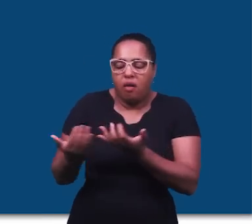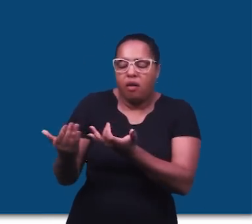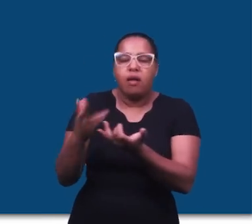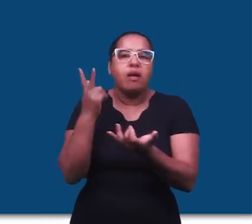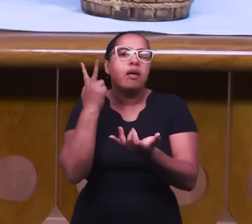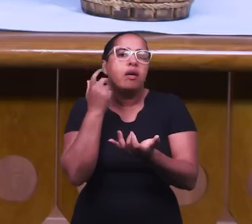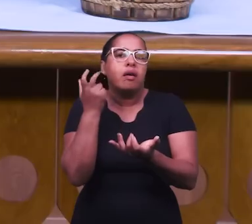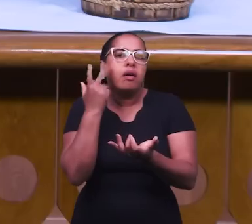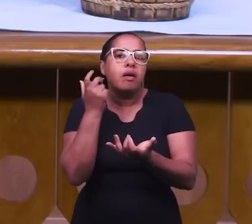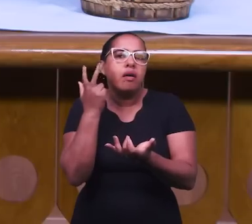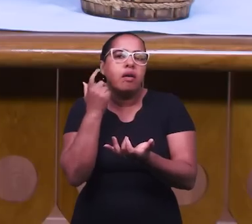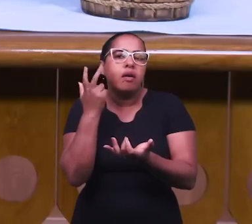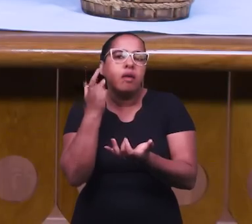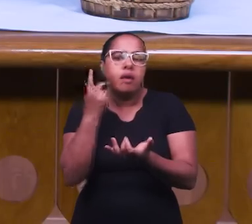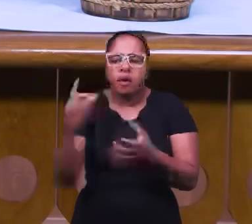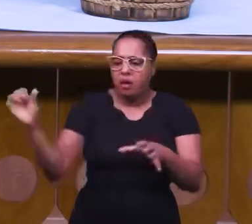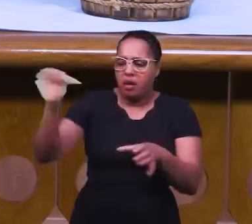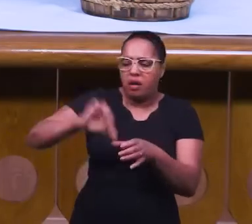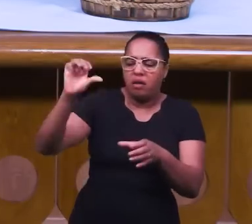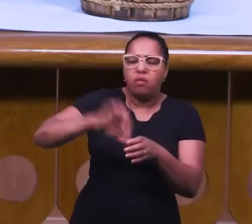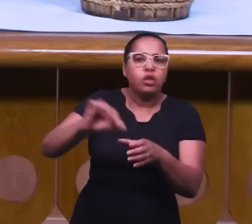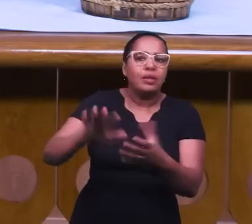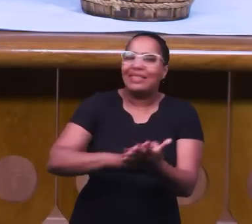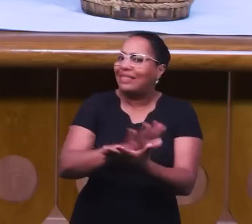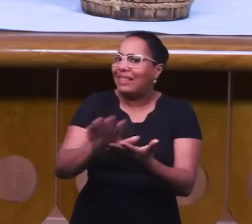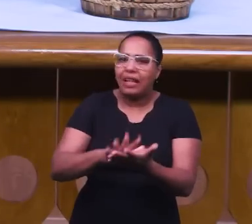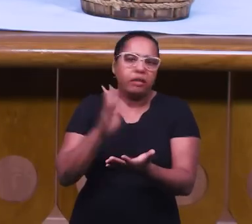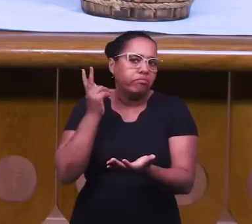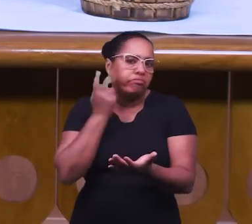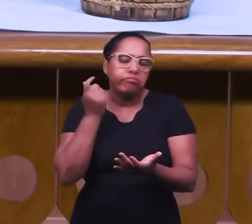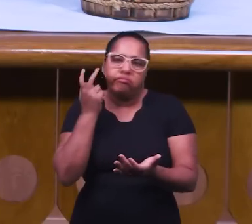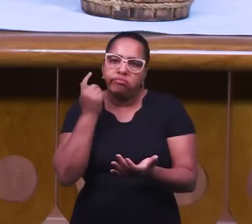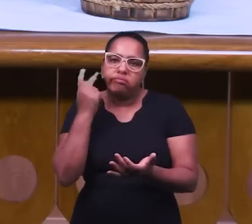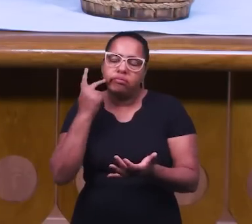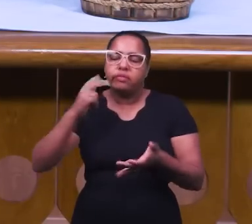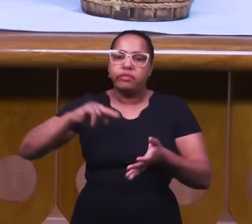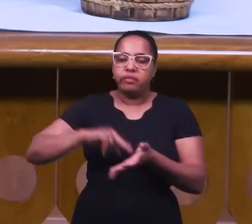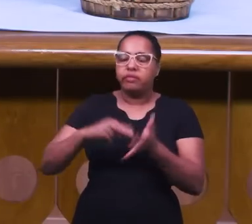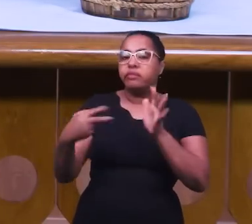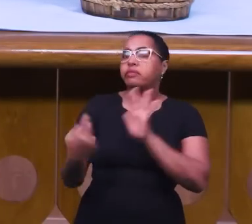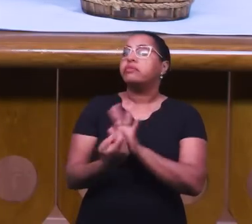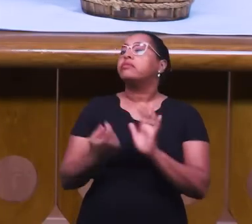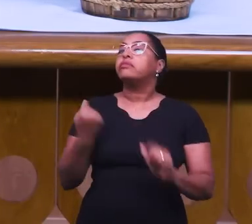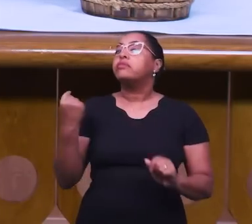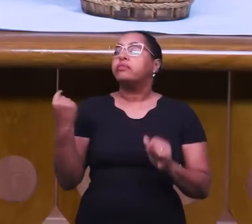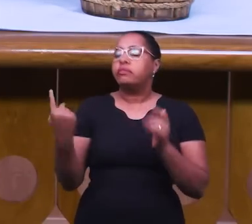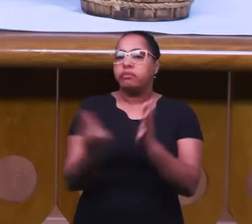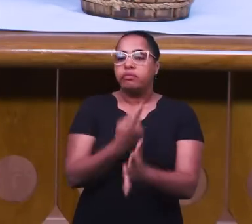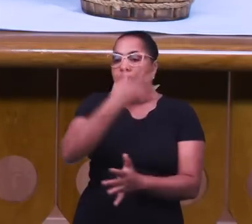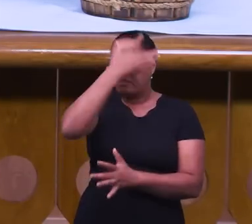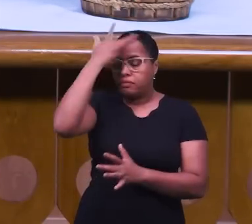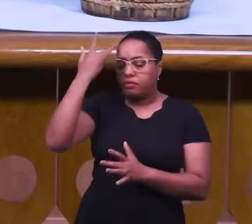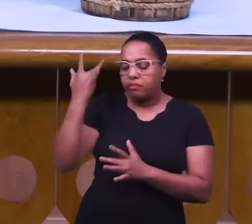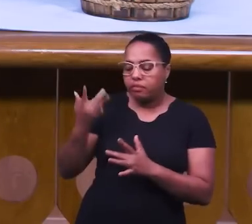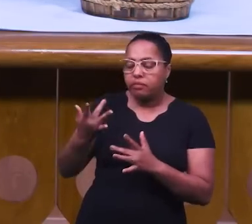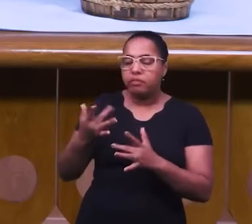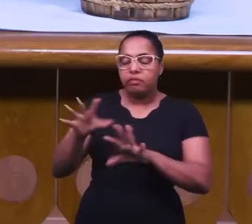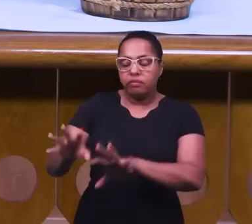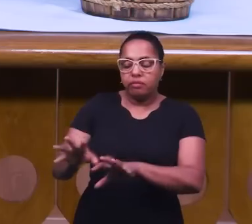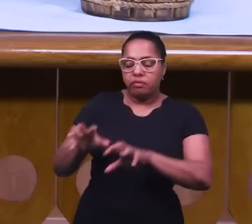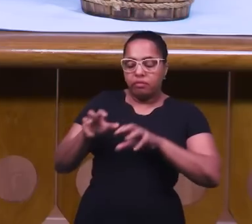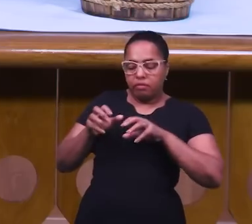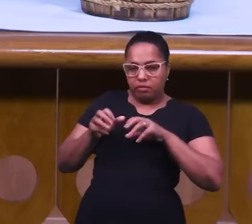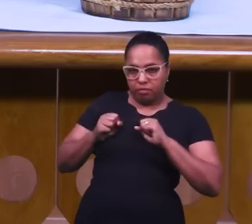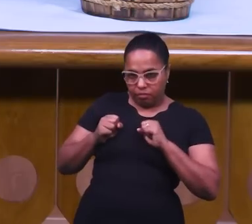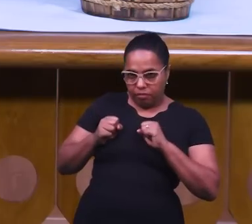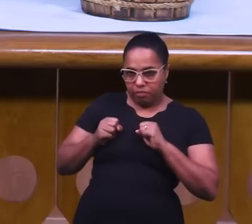interior, natural. Não é adicionado nada nele, ele é natural. E aí, então, o que acontece? As pessoas que se